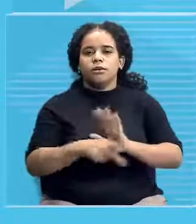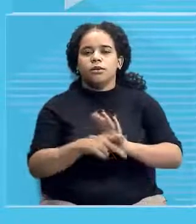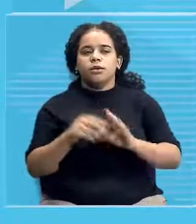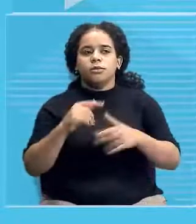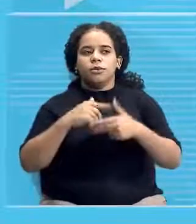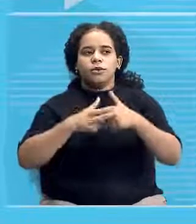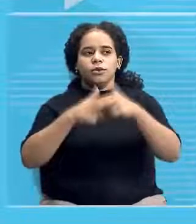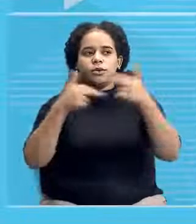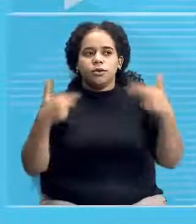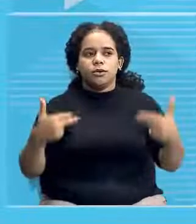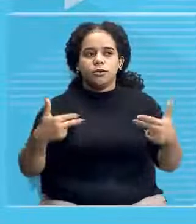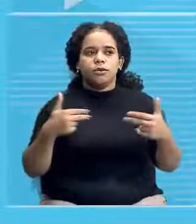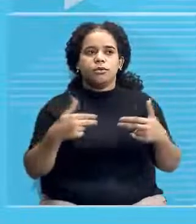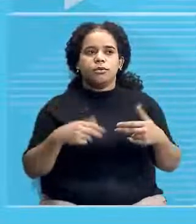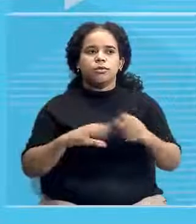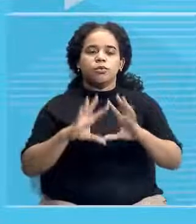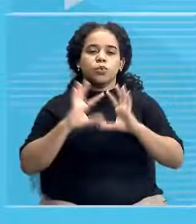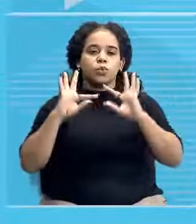Por exemplo,